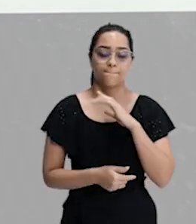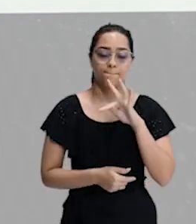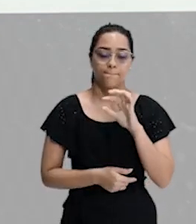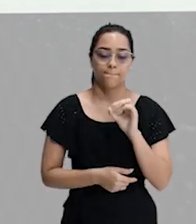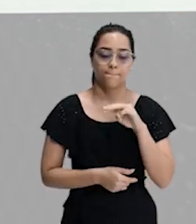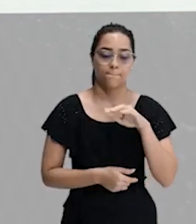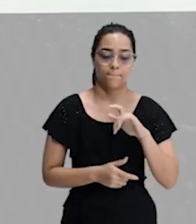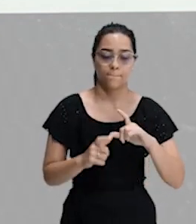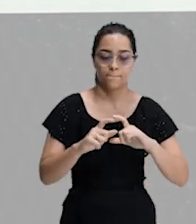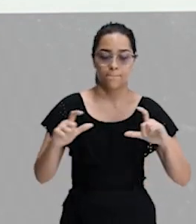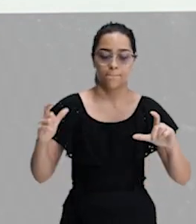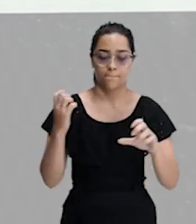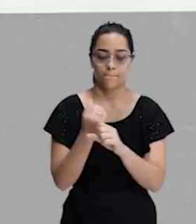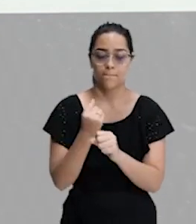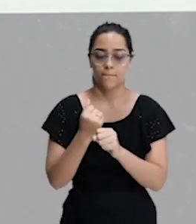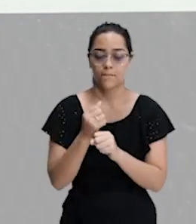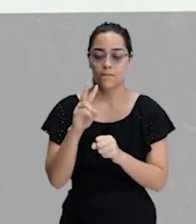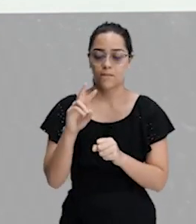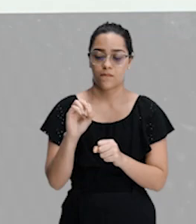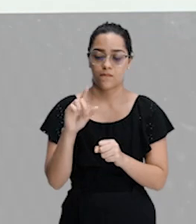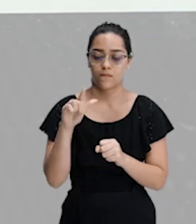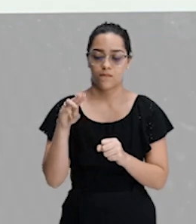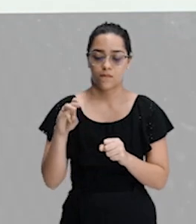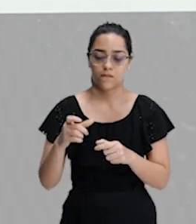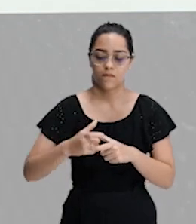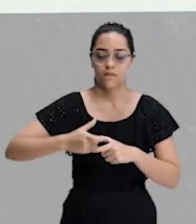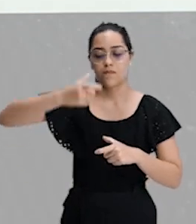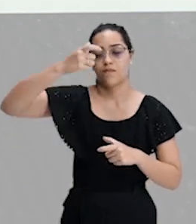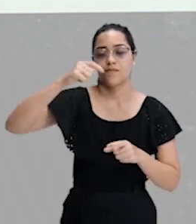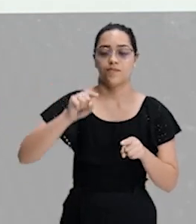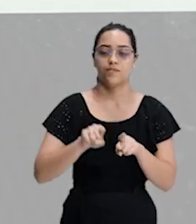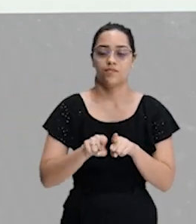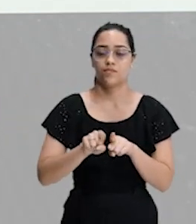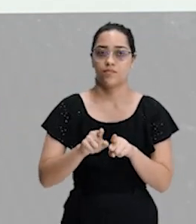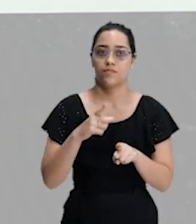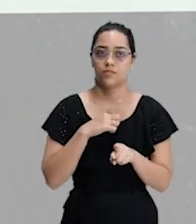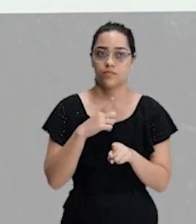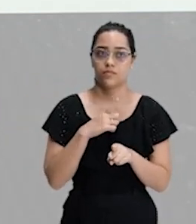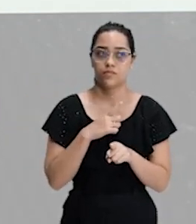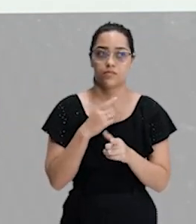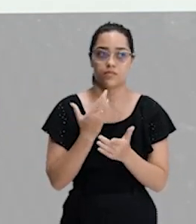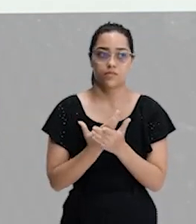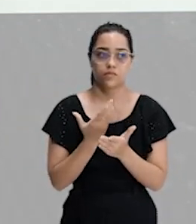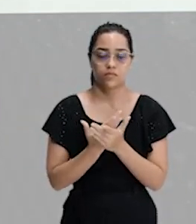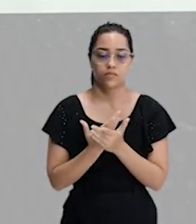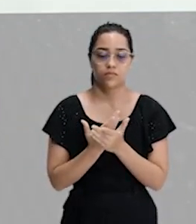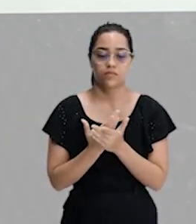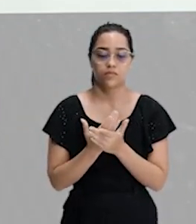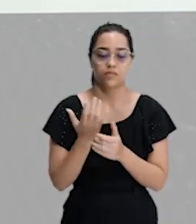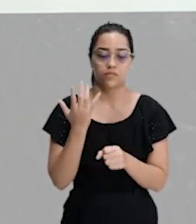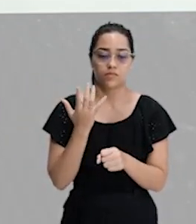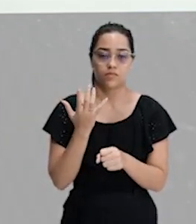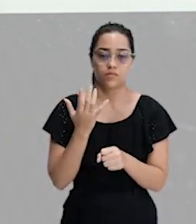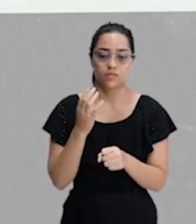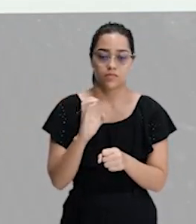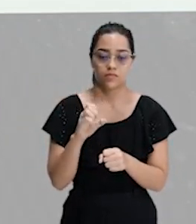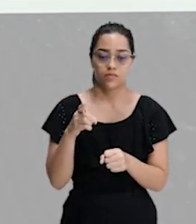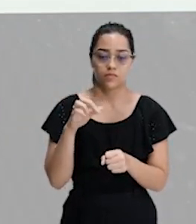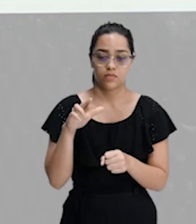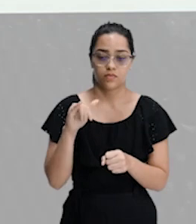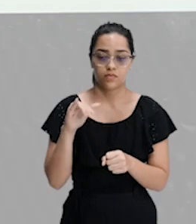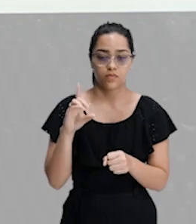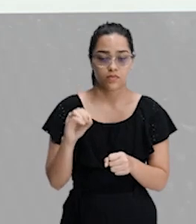que calcula o volume, né, de um cilindro. E também já temos uma aula de exercícios, já fizemos uma